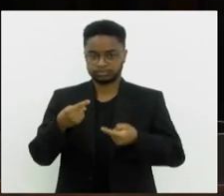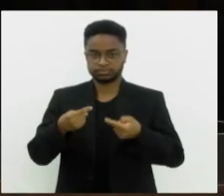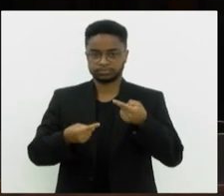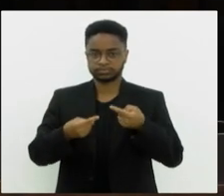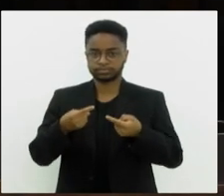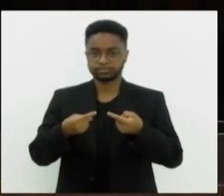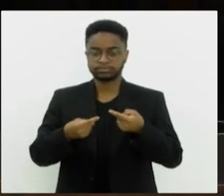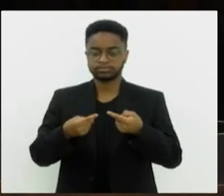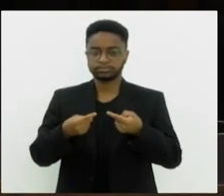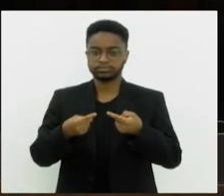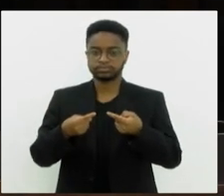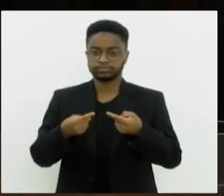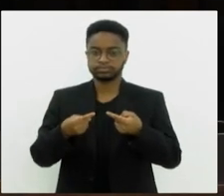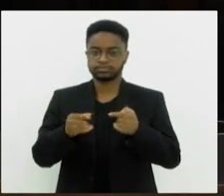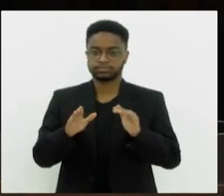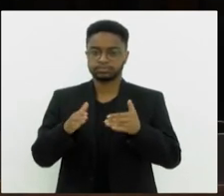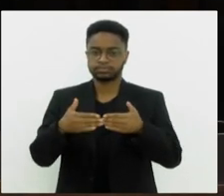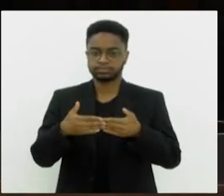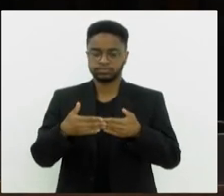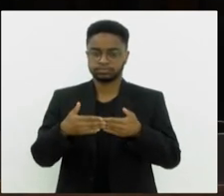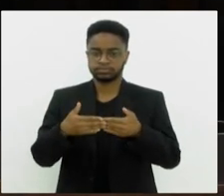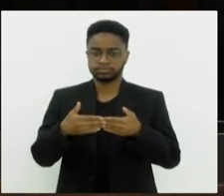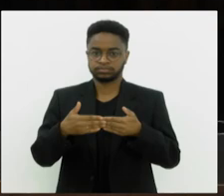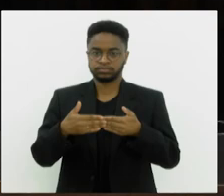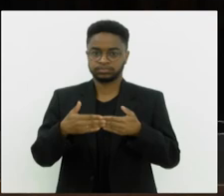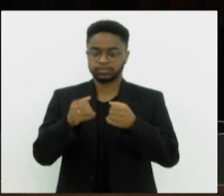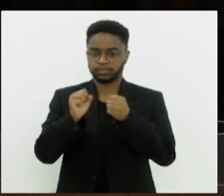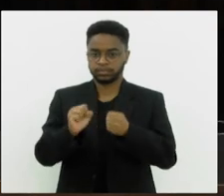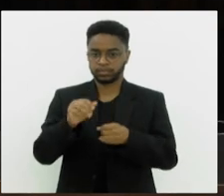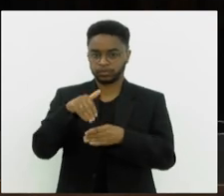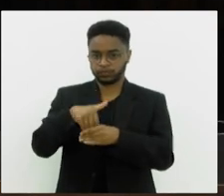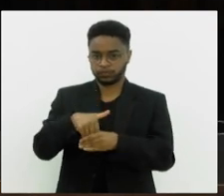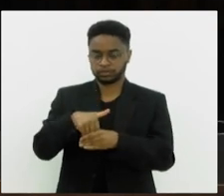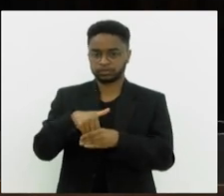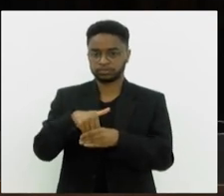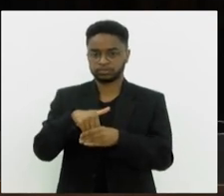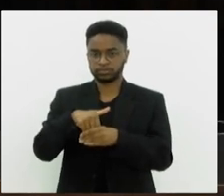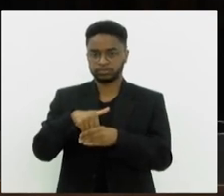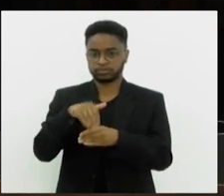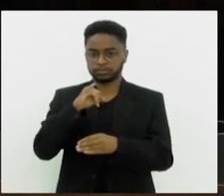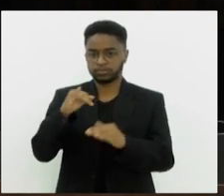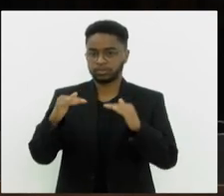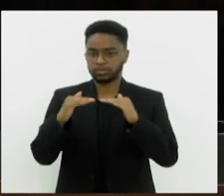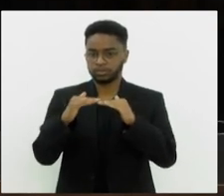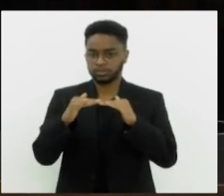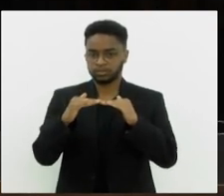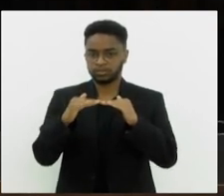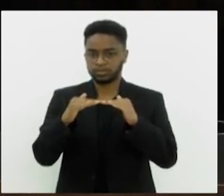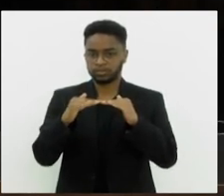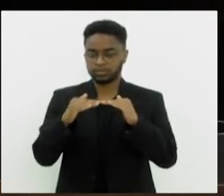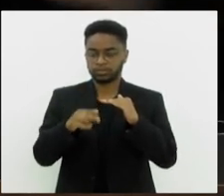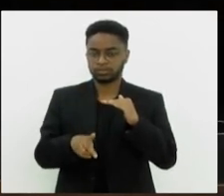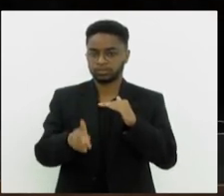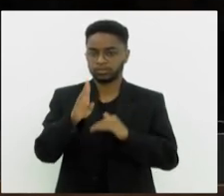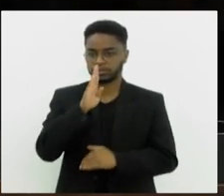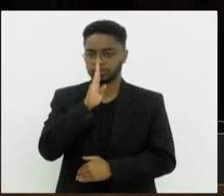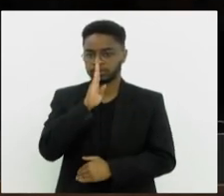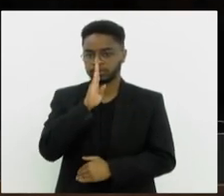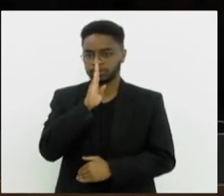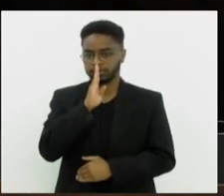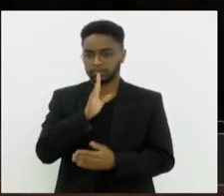discutir, encerrada a discussão. Em votação, senhores que aprovam, permaneçam como